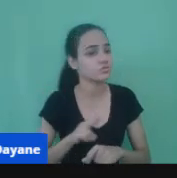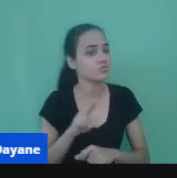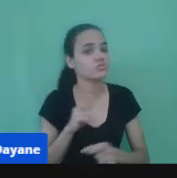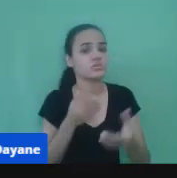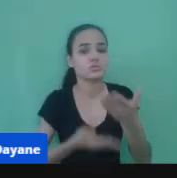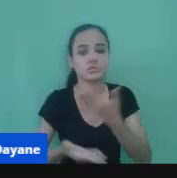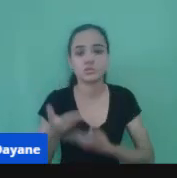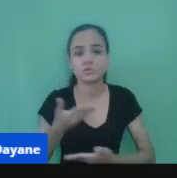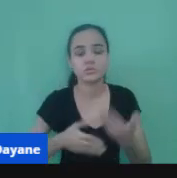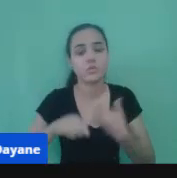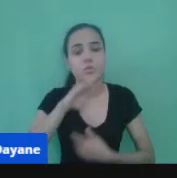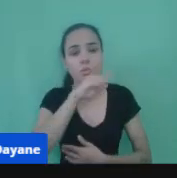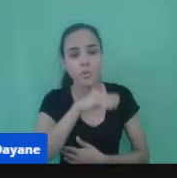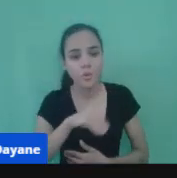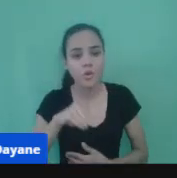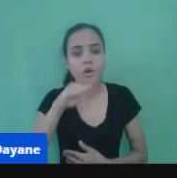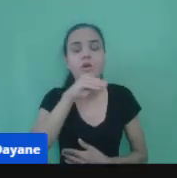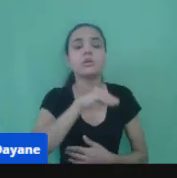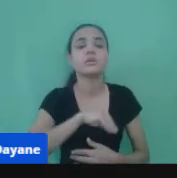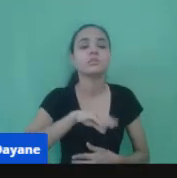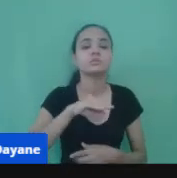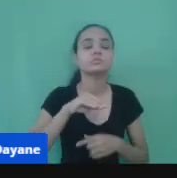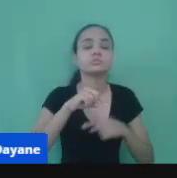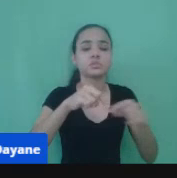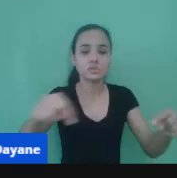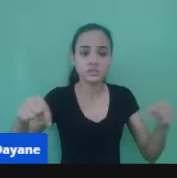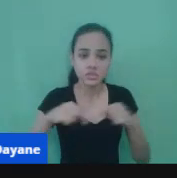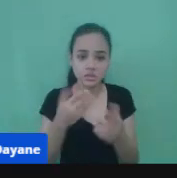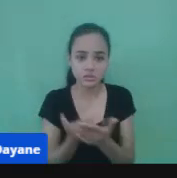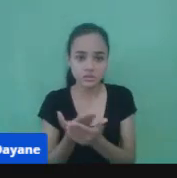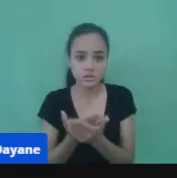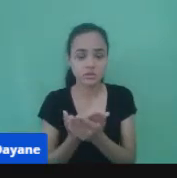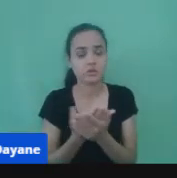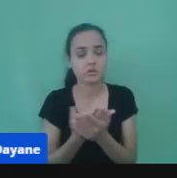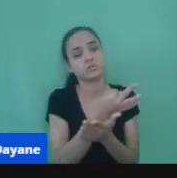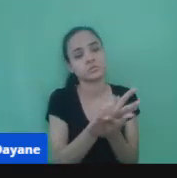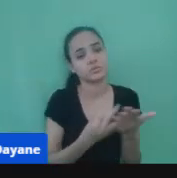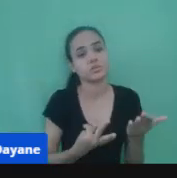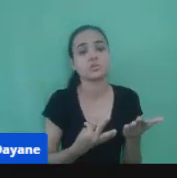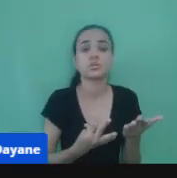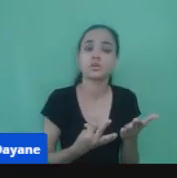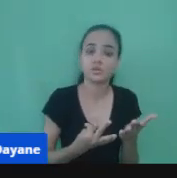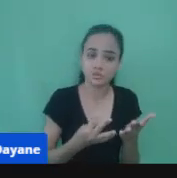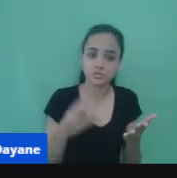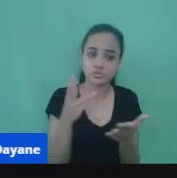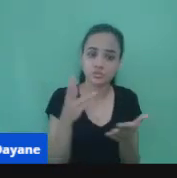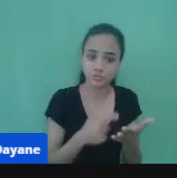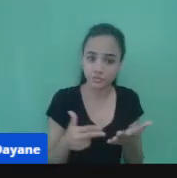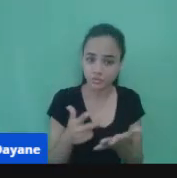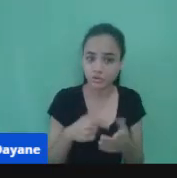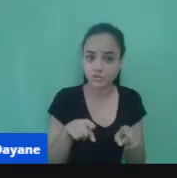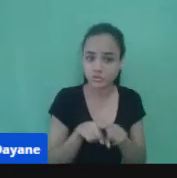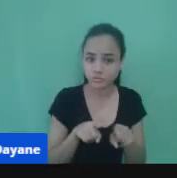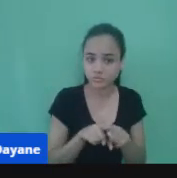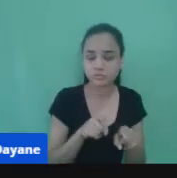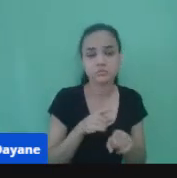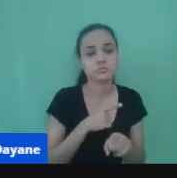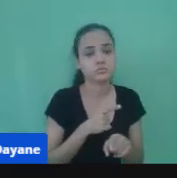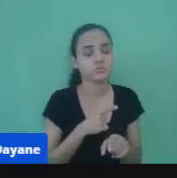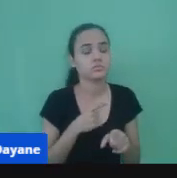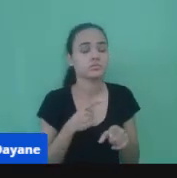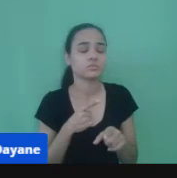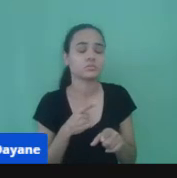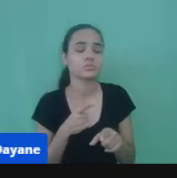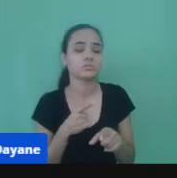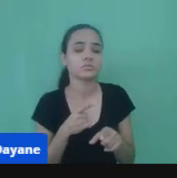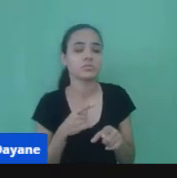sala de aula. O texto de arte também, apesar de considerar as especificidades, né, das linguagens, das artes